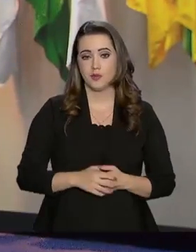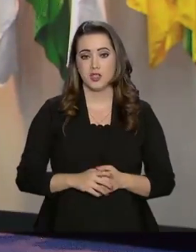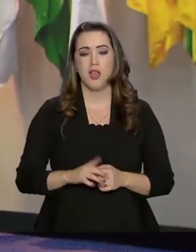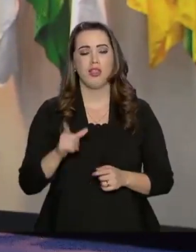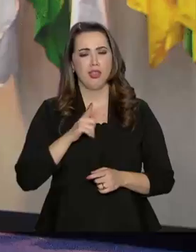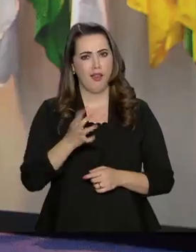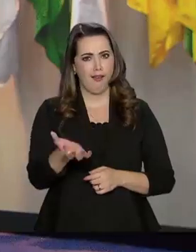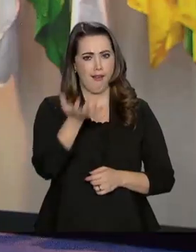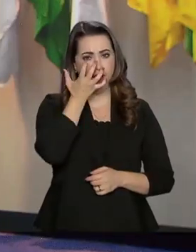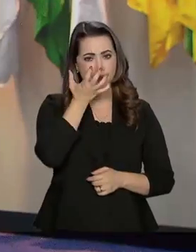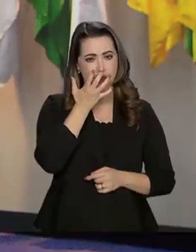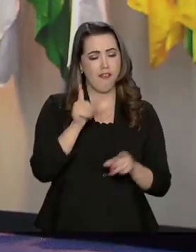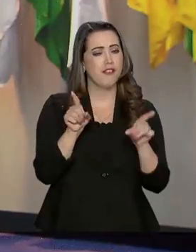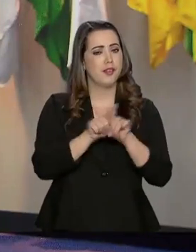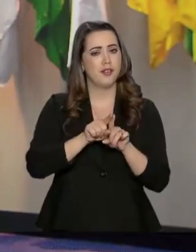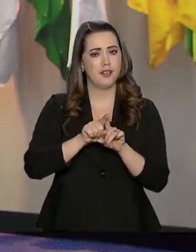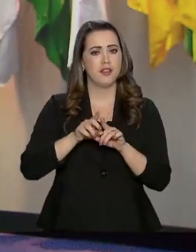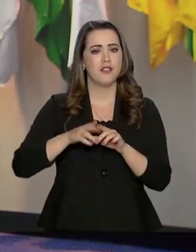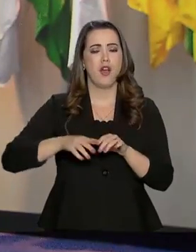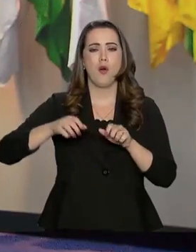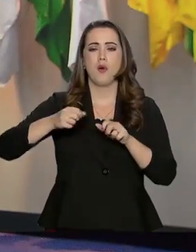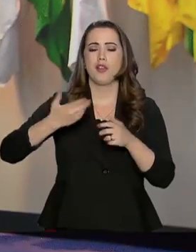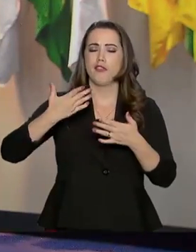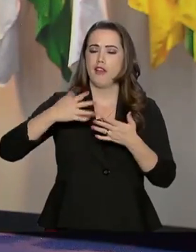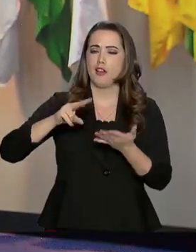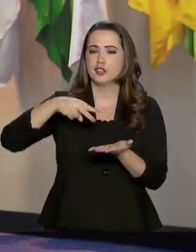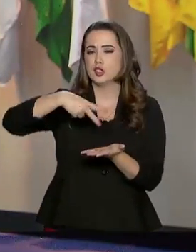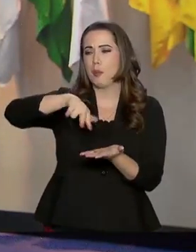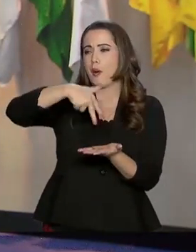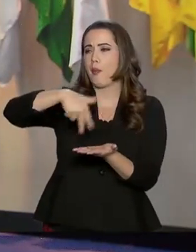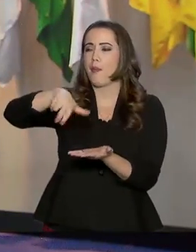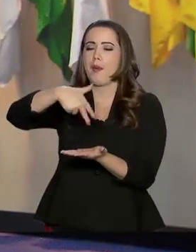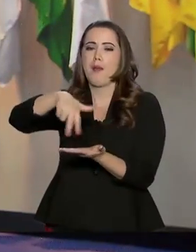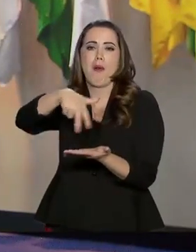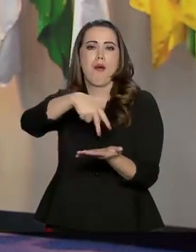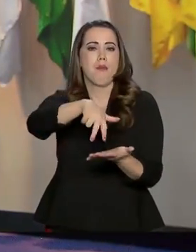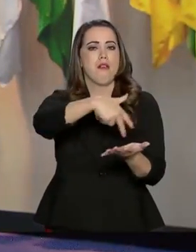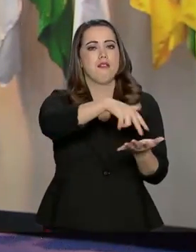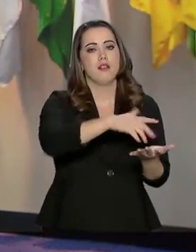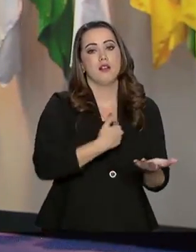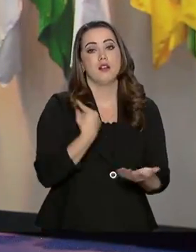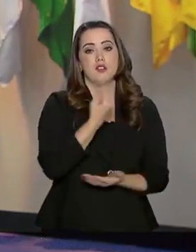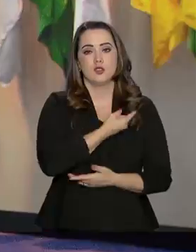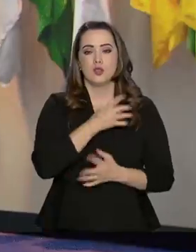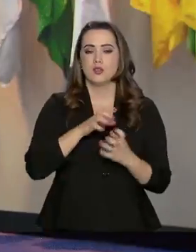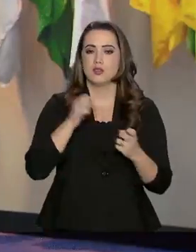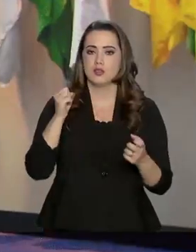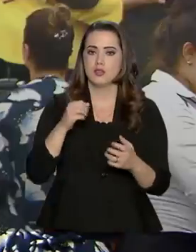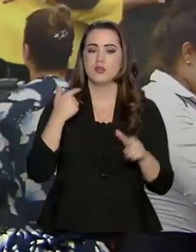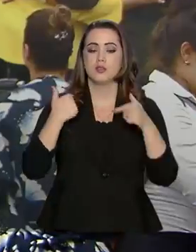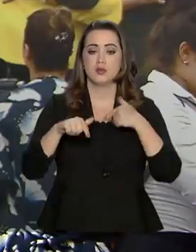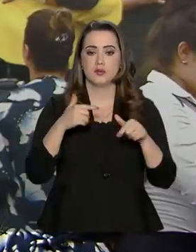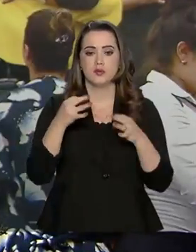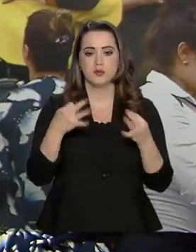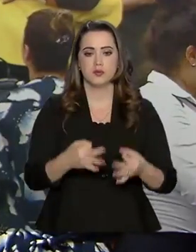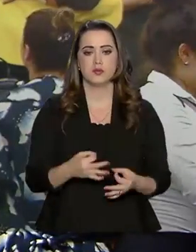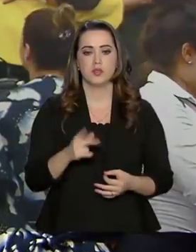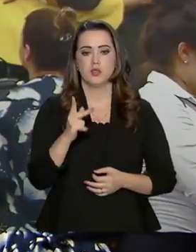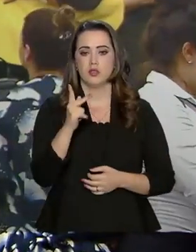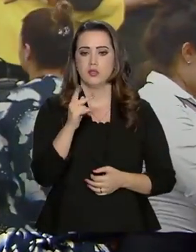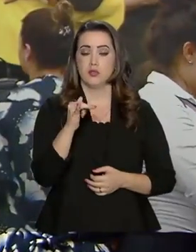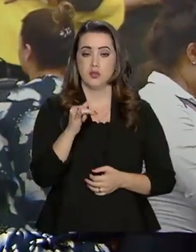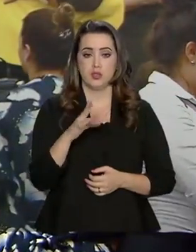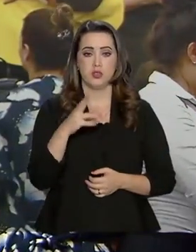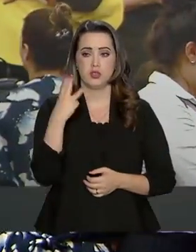Carnaval que a gente faz o carnaval com a marchinha né a gente botar os nossos idosos né o kit contém